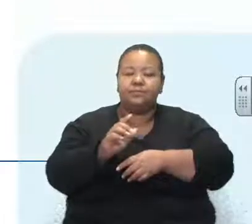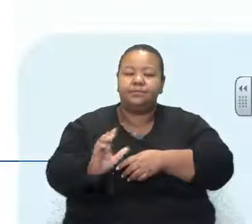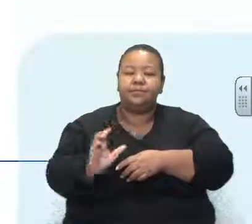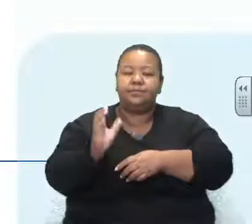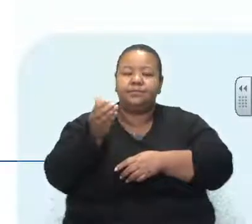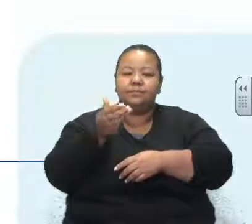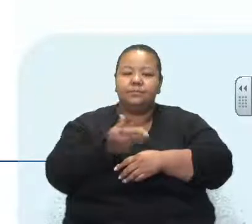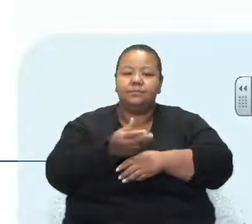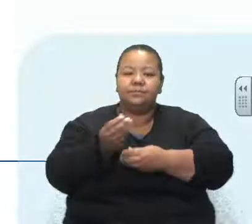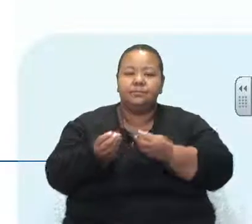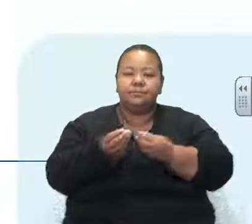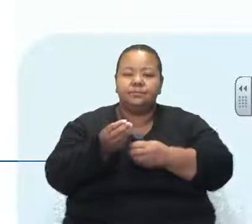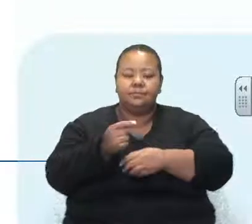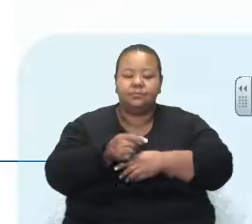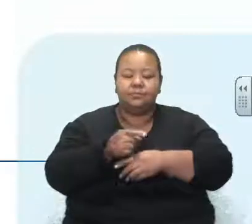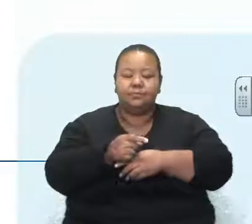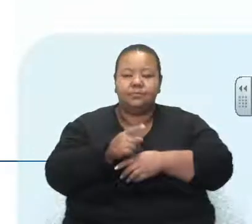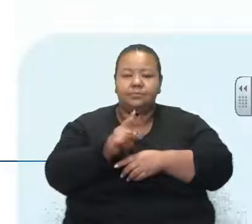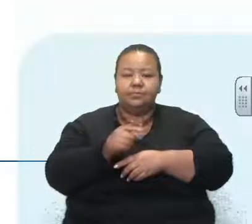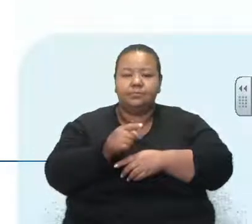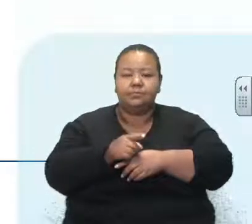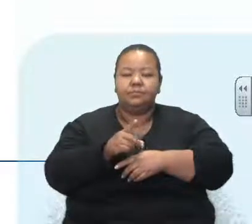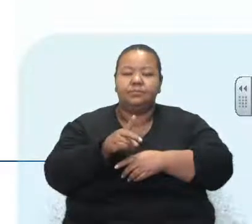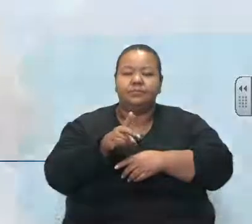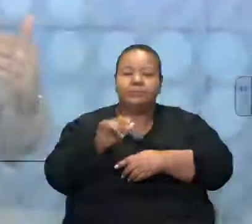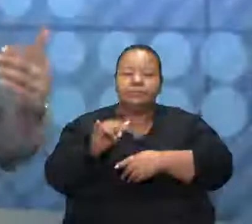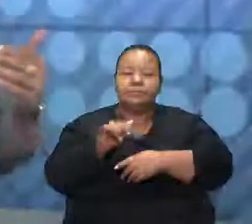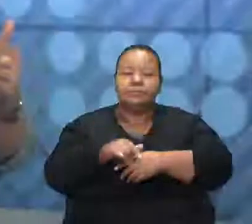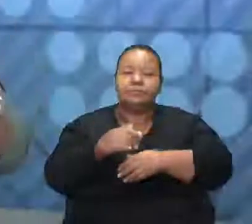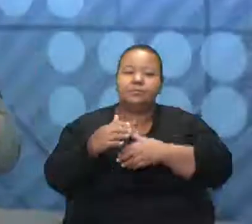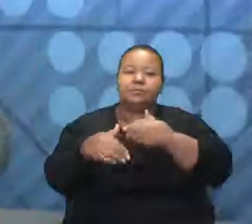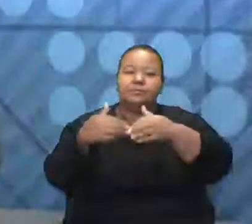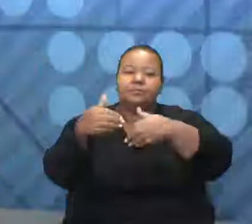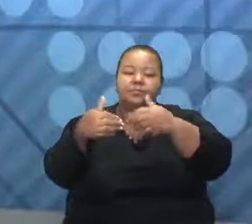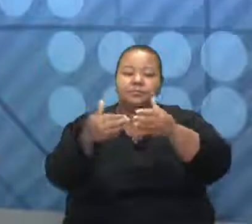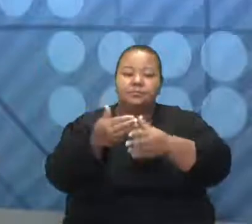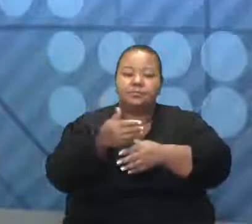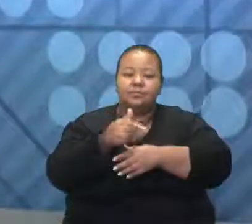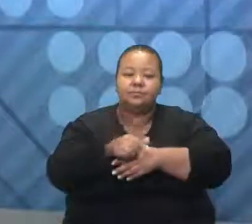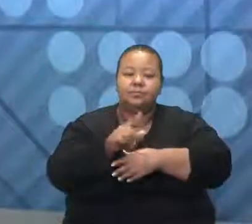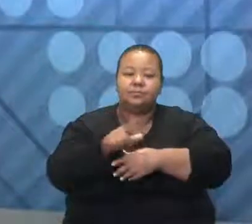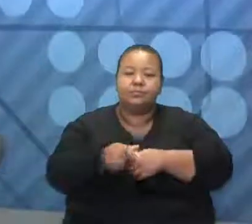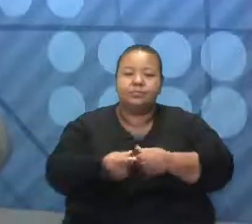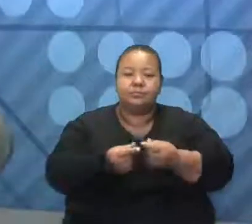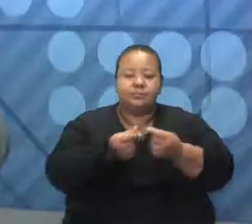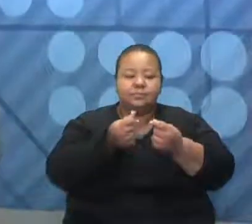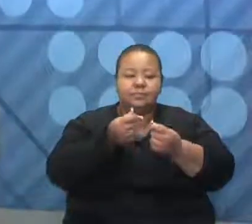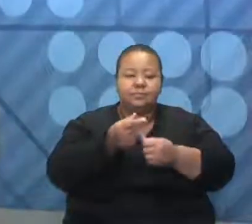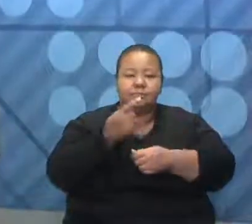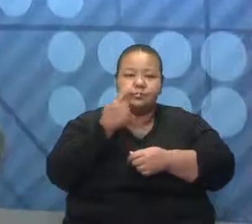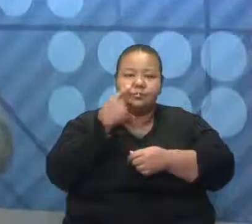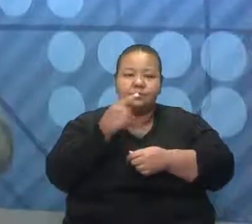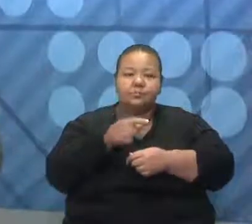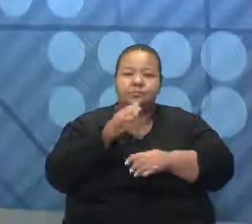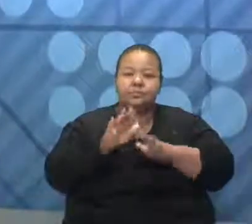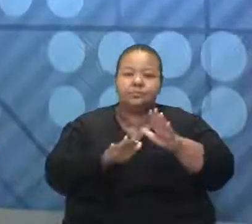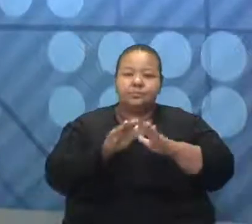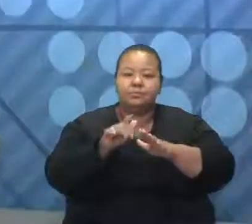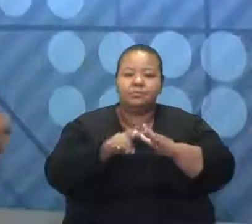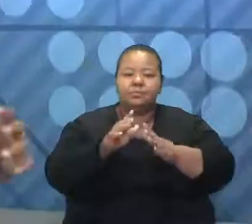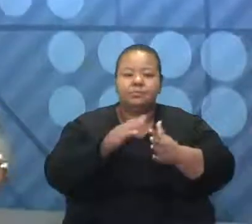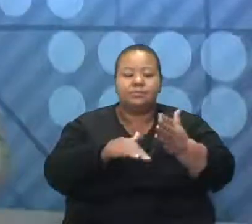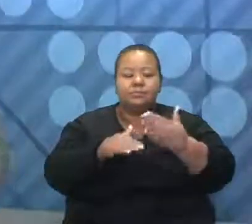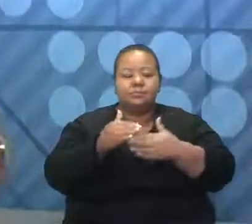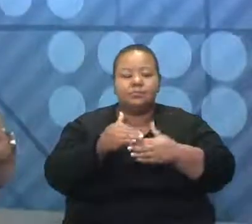acontecem e como que eles vão sendo desenvolvidos. Aí desses financeiros, eu vou, às vezes, utilizar